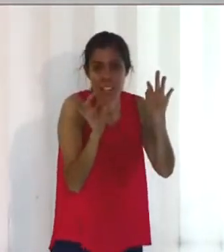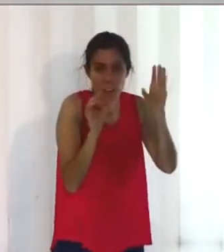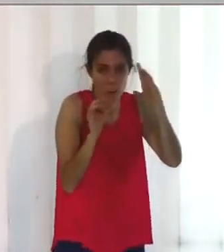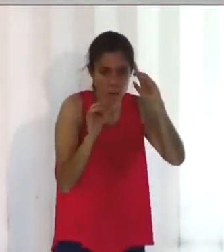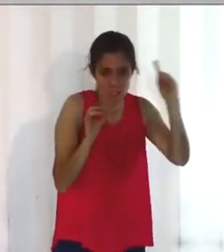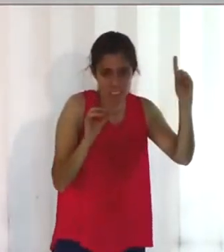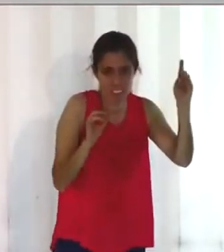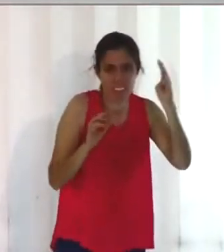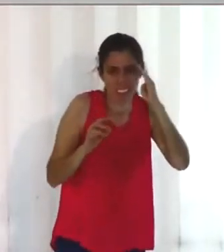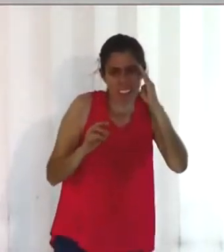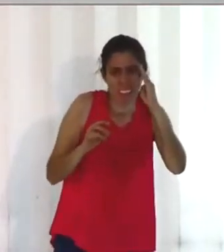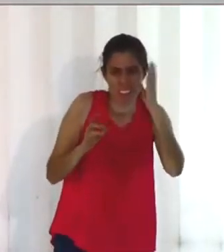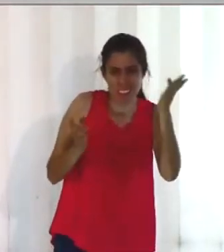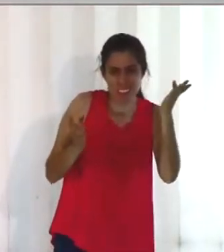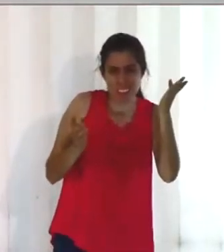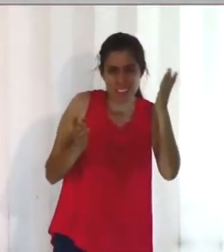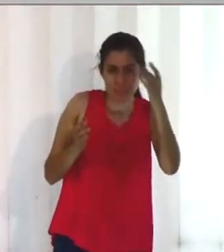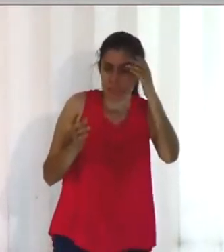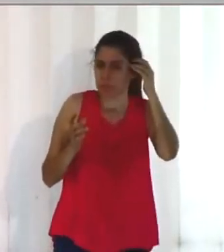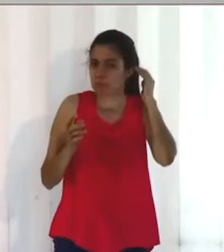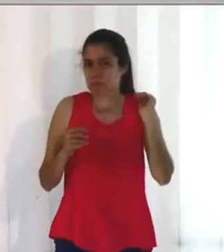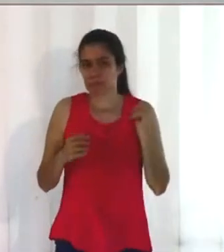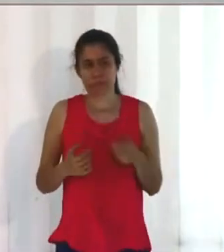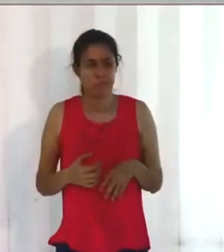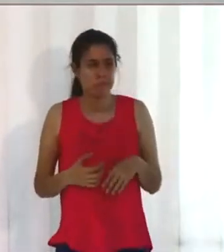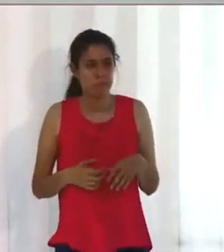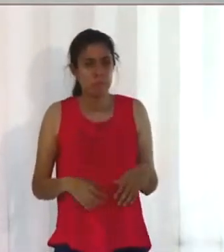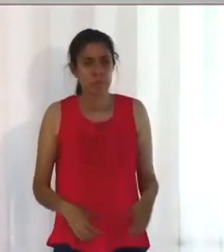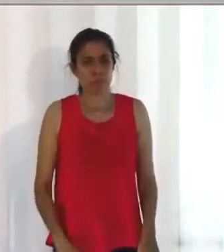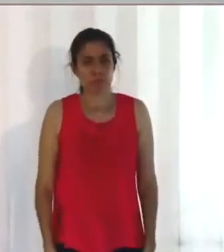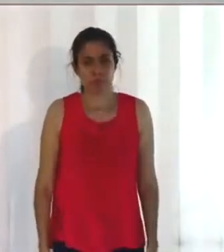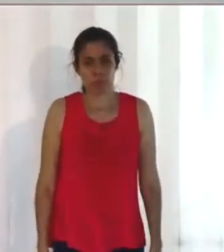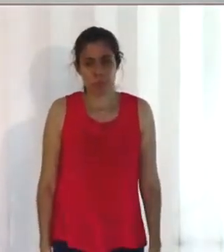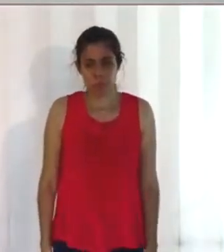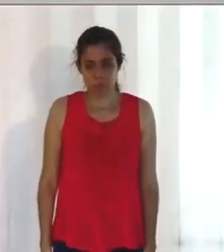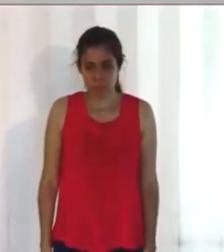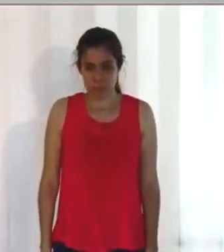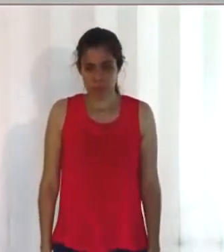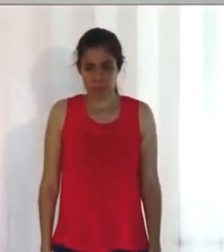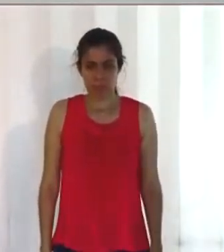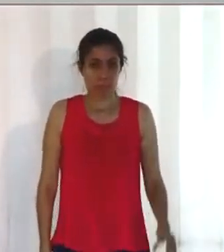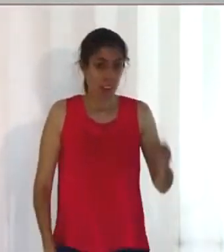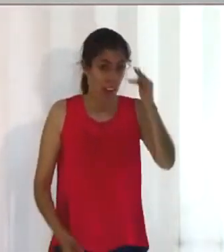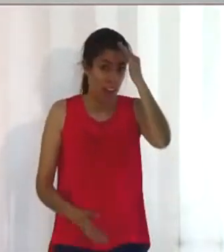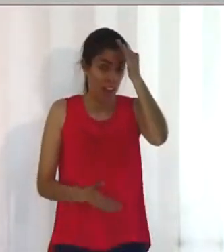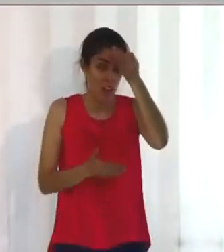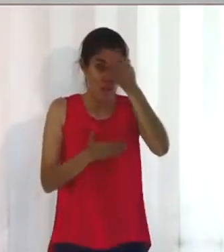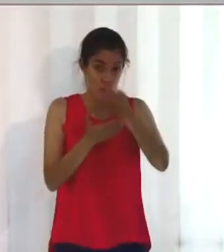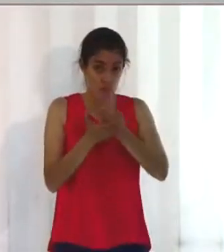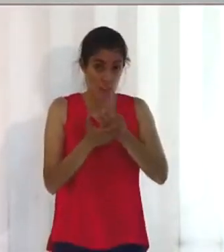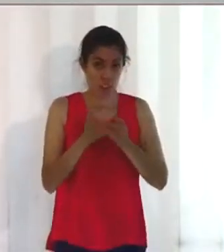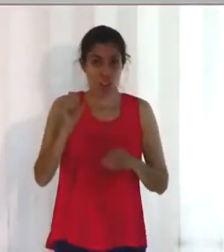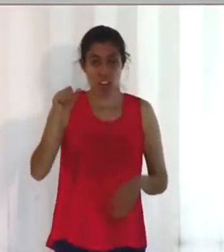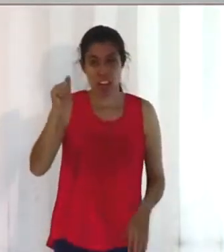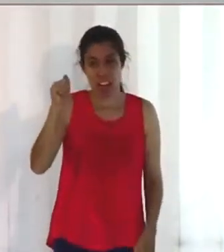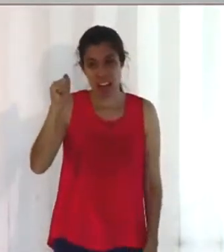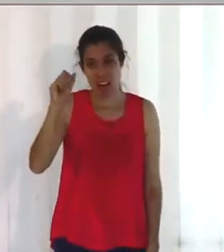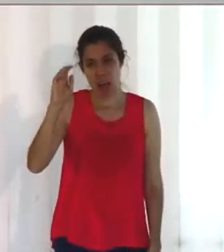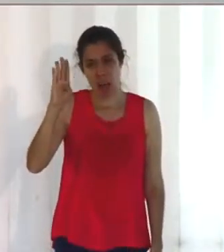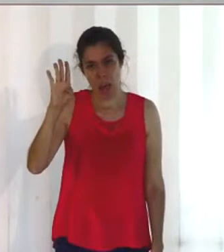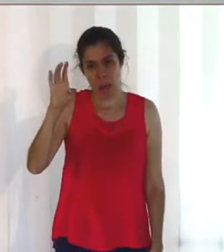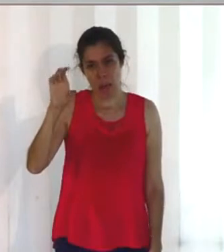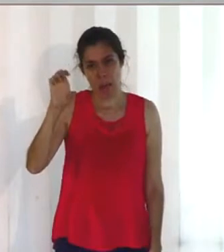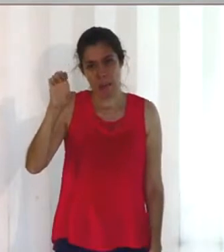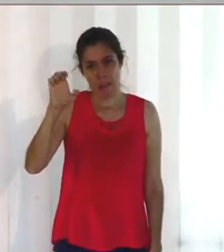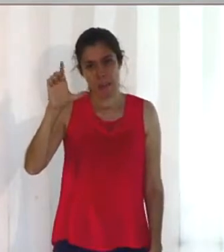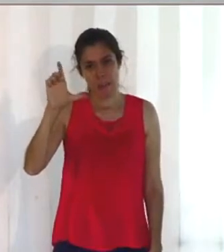dou, nem ofereço. Então, percebe como é a fé de Abel? É uma